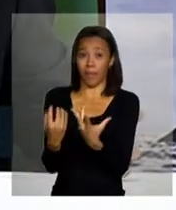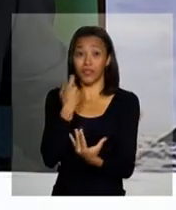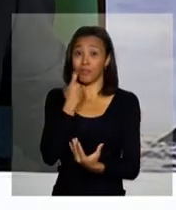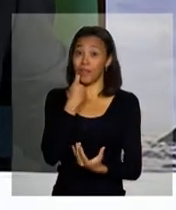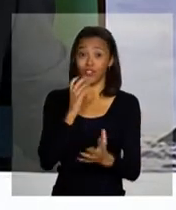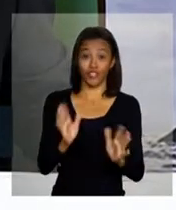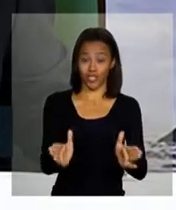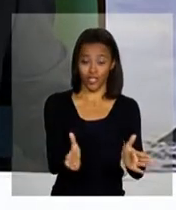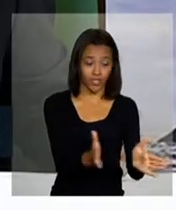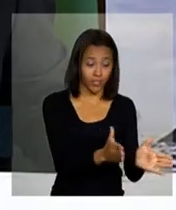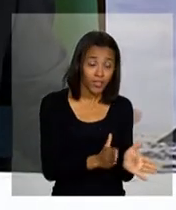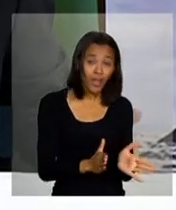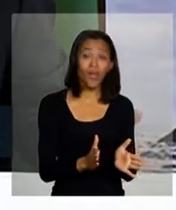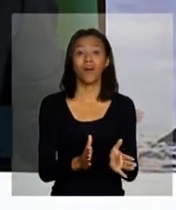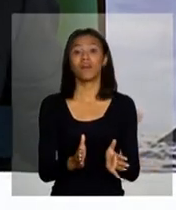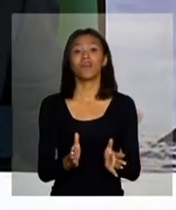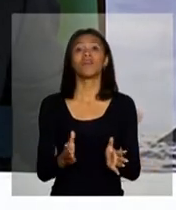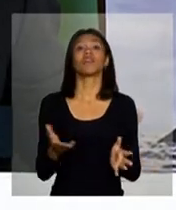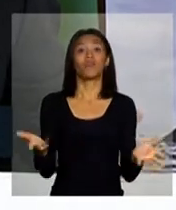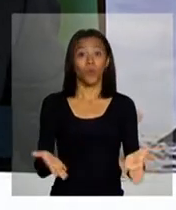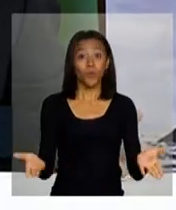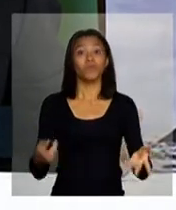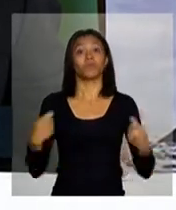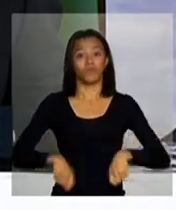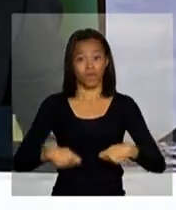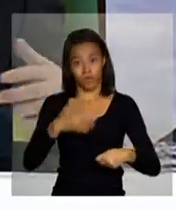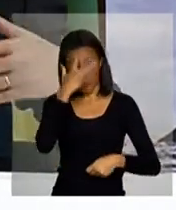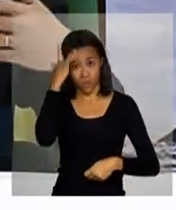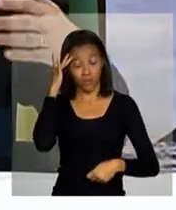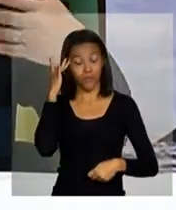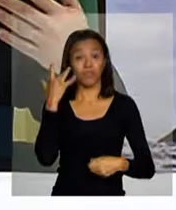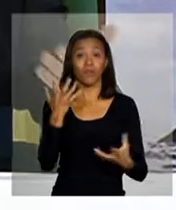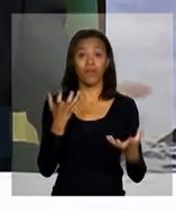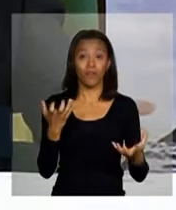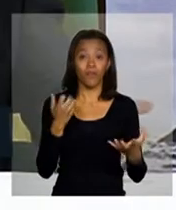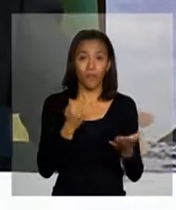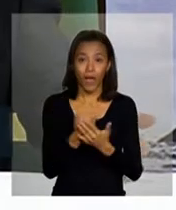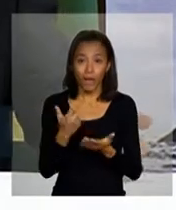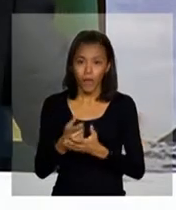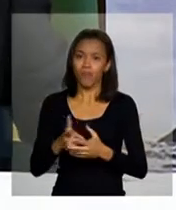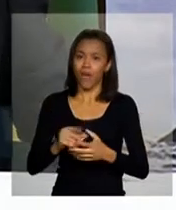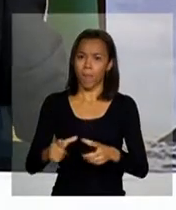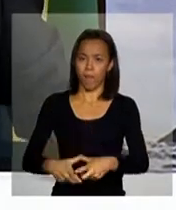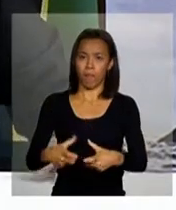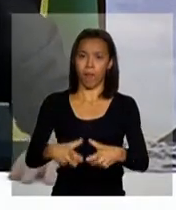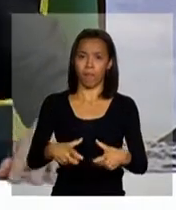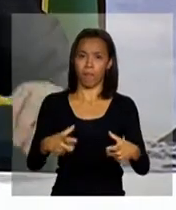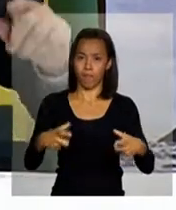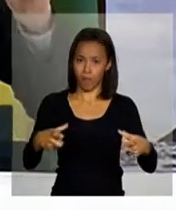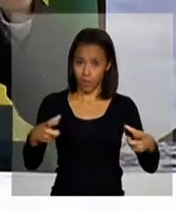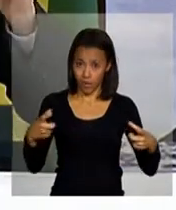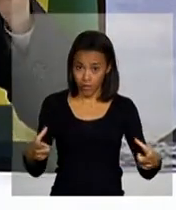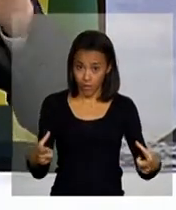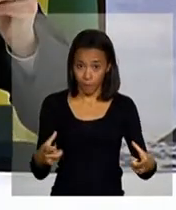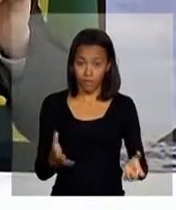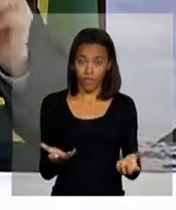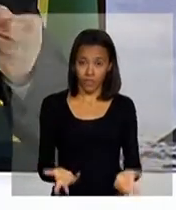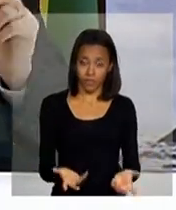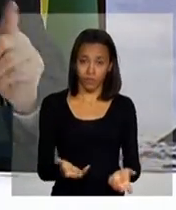demanda que existe, elas têm a tendência de aumentar. A